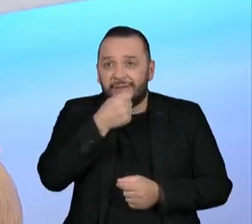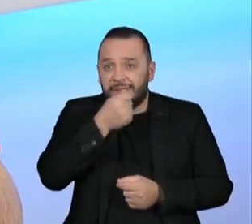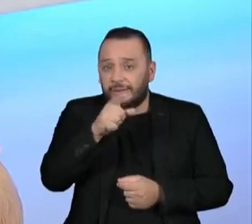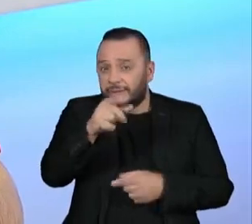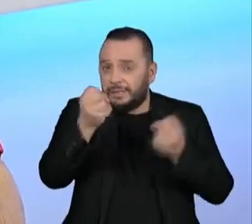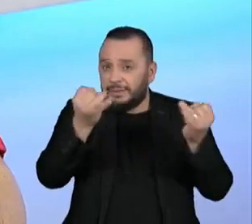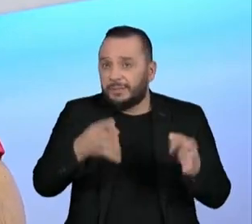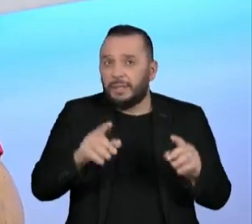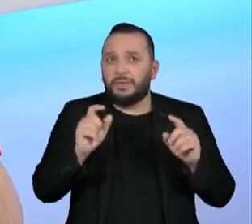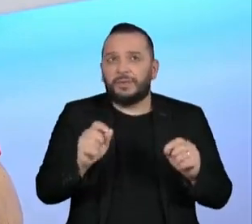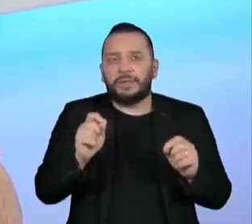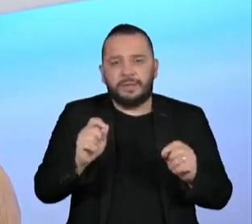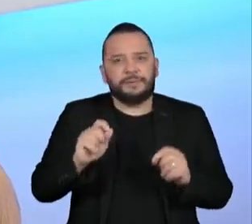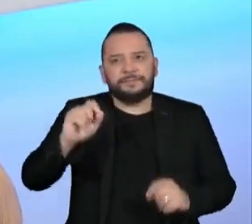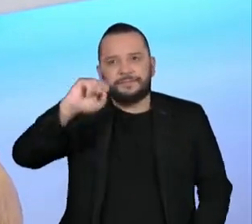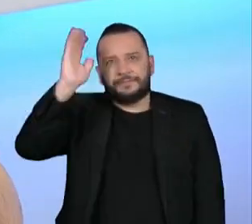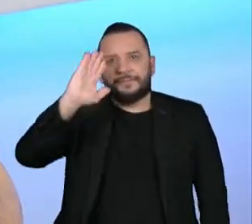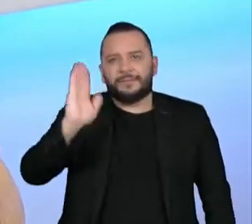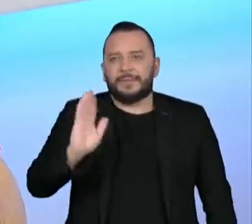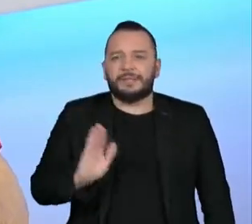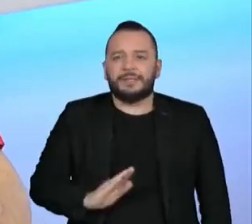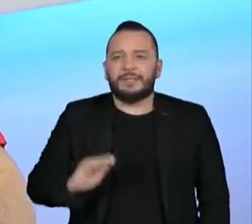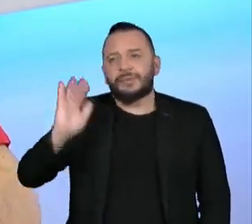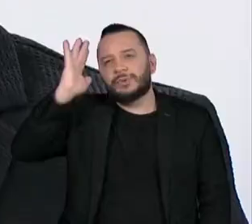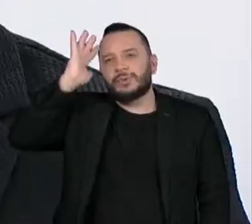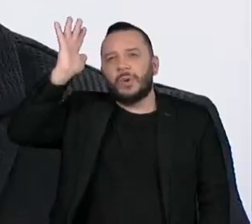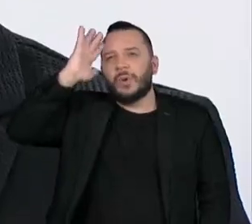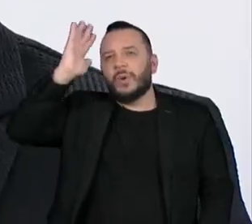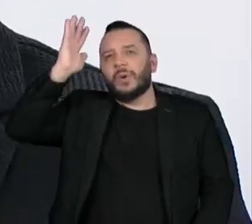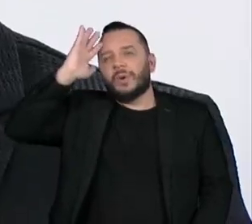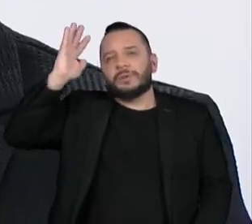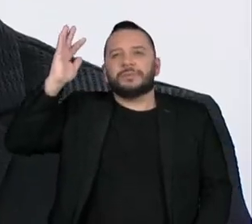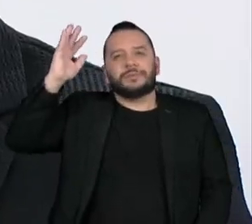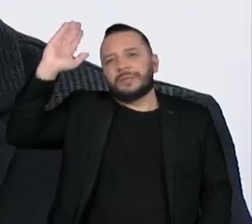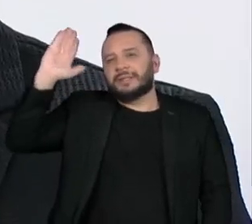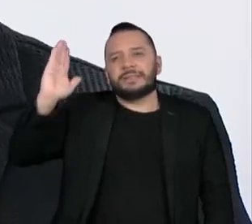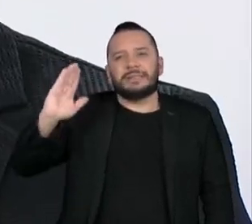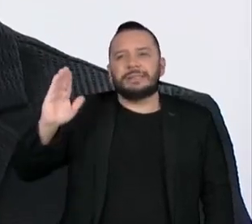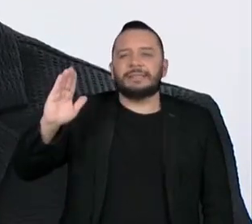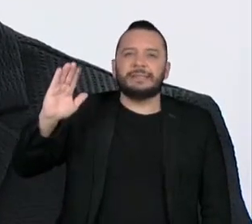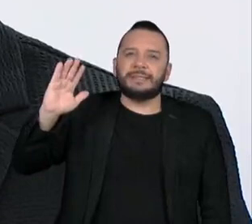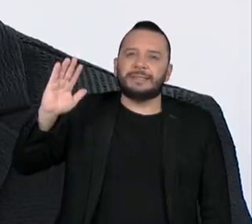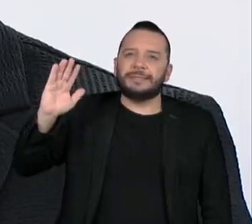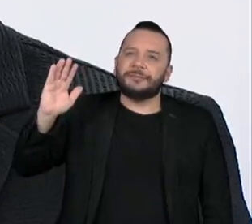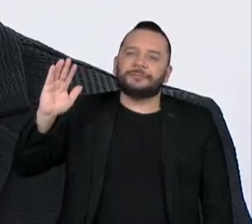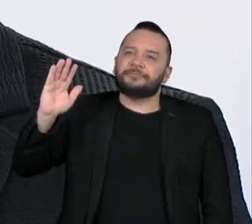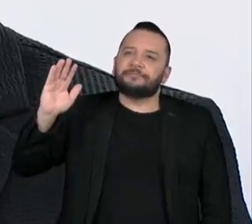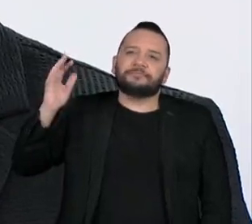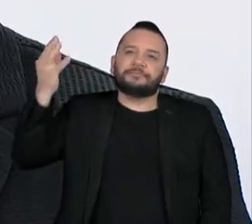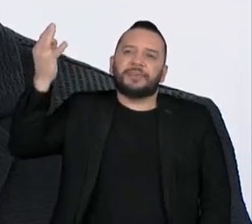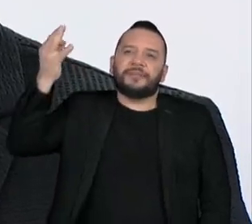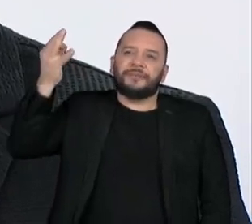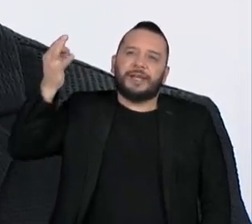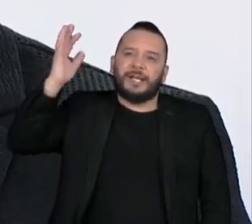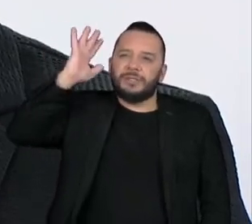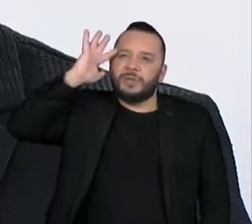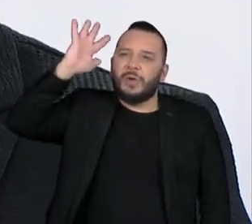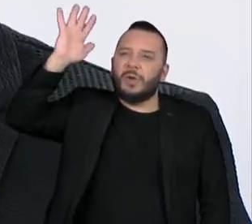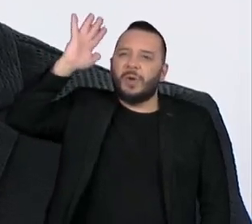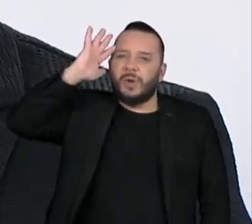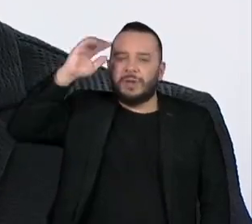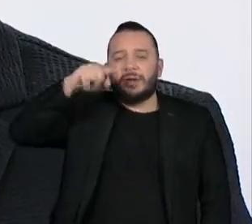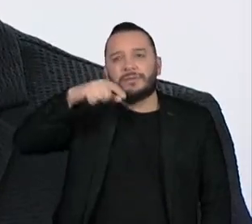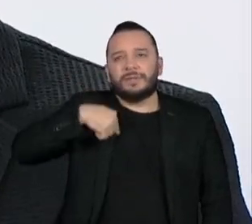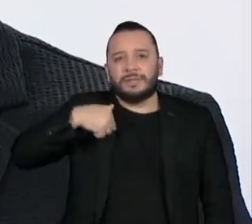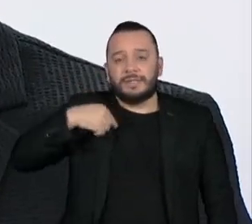muito primeiro de um Brasil idealizado, de um Brasil que você imaginava, e daí você vem e